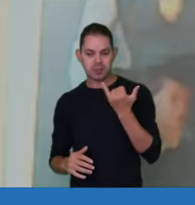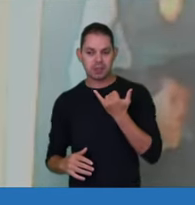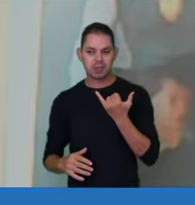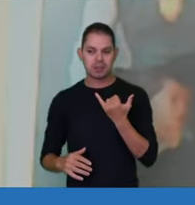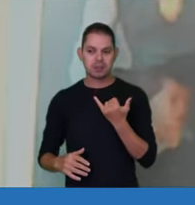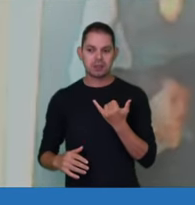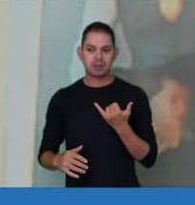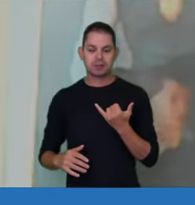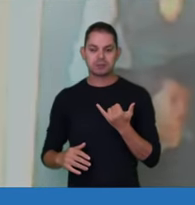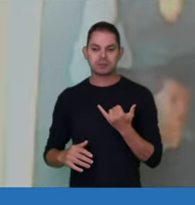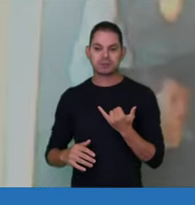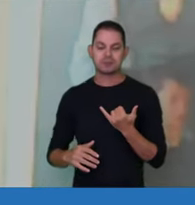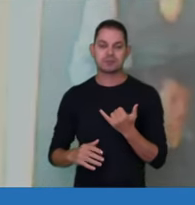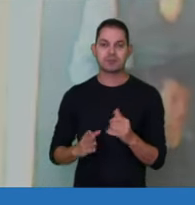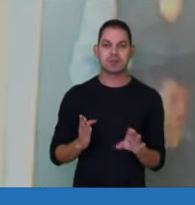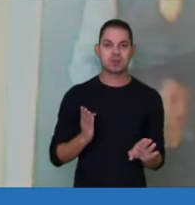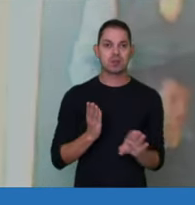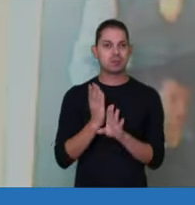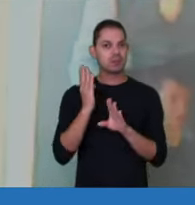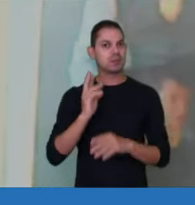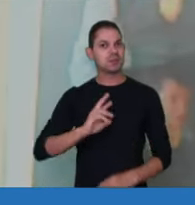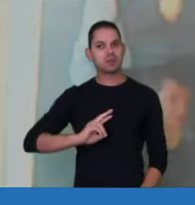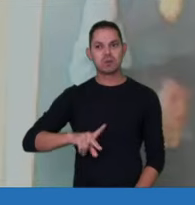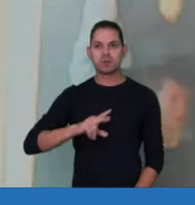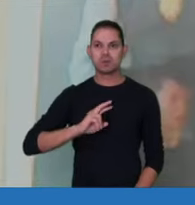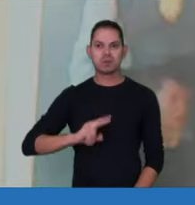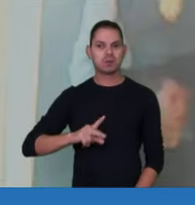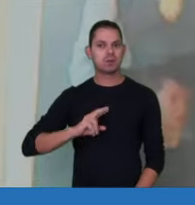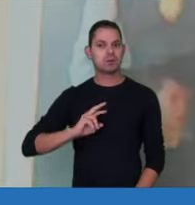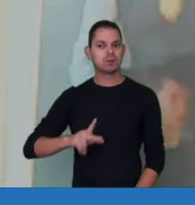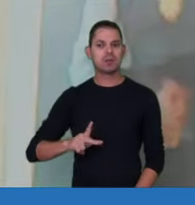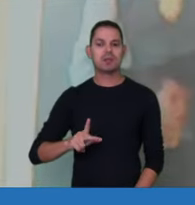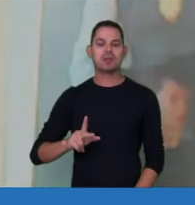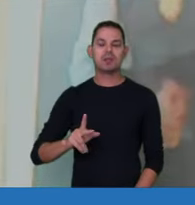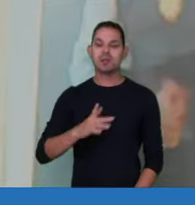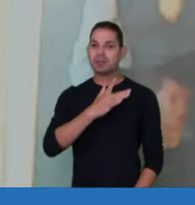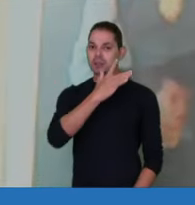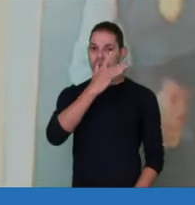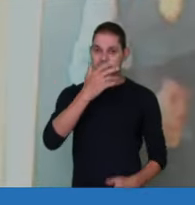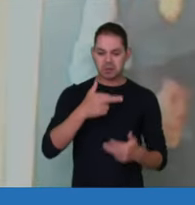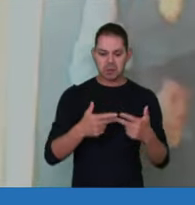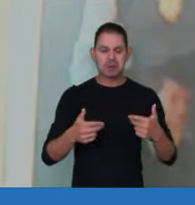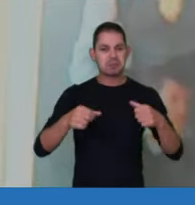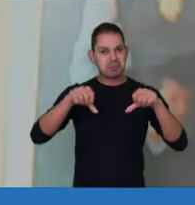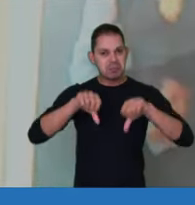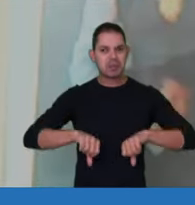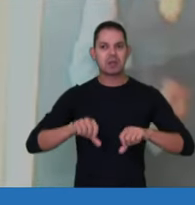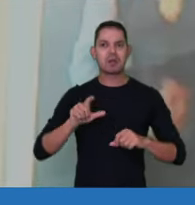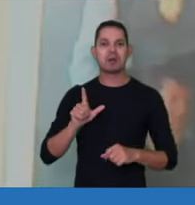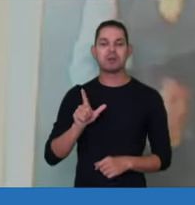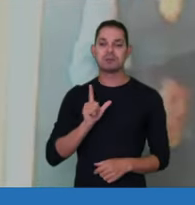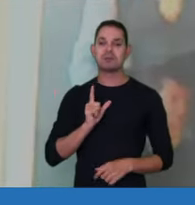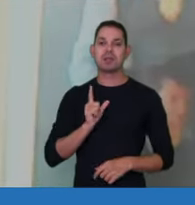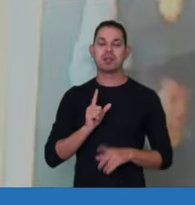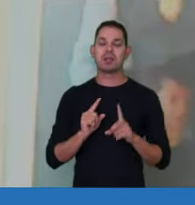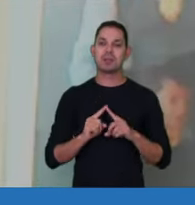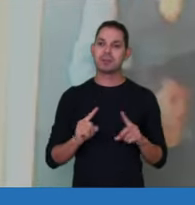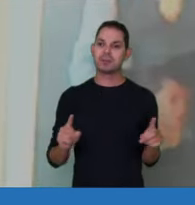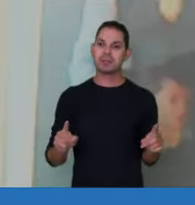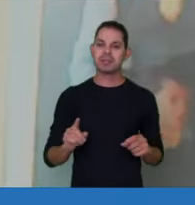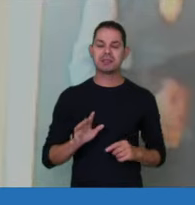e descobri que não é. Tem coisas que te levam a isso. Só que